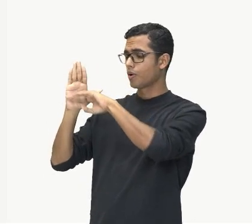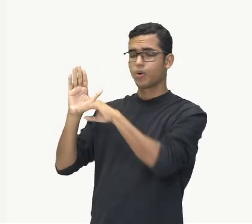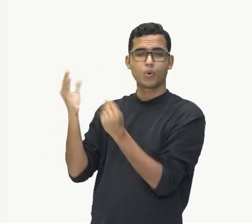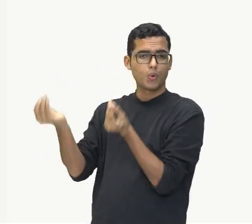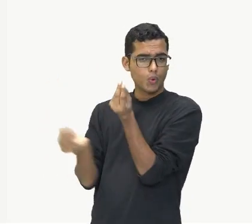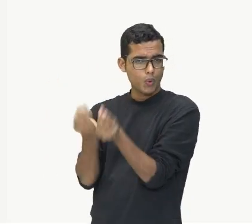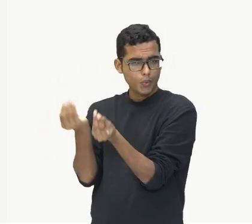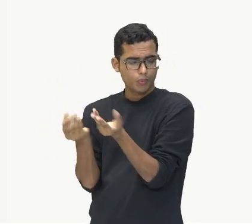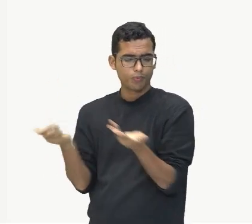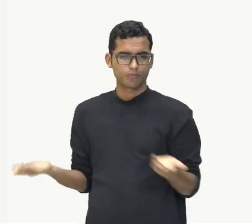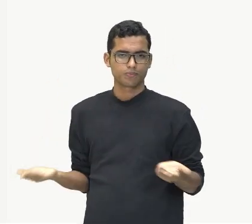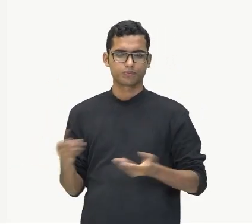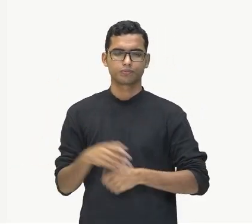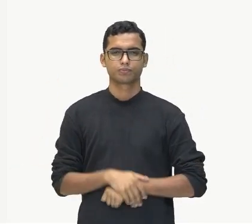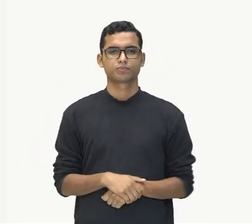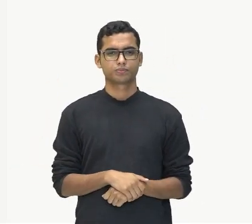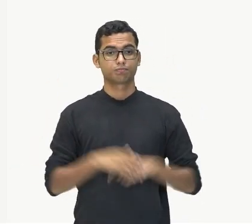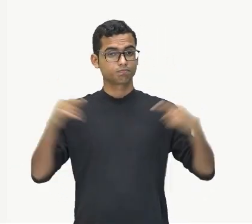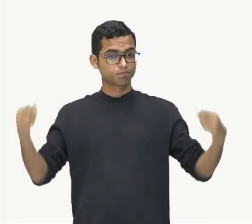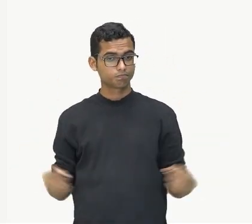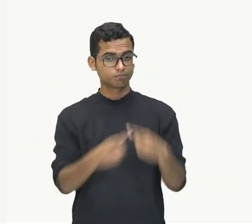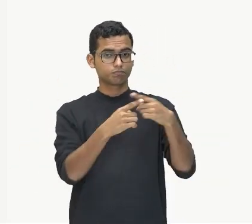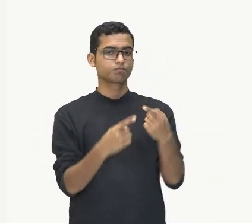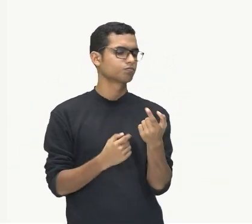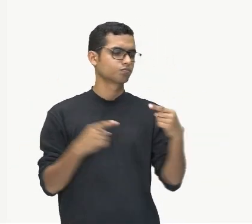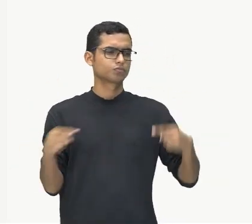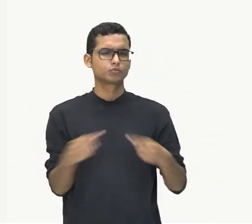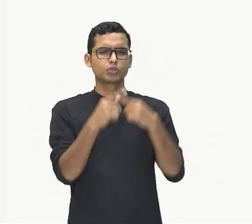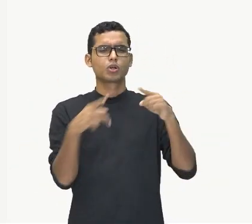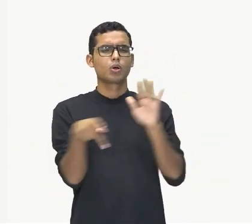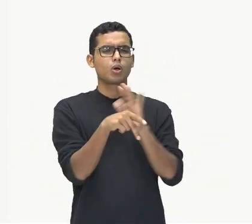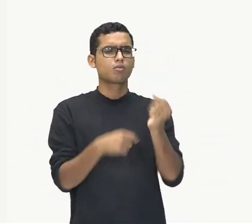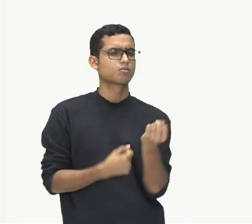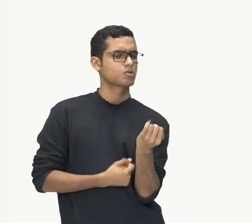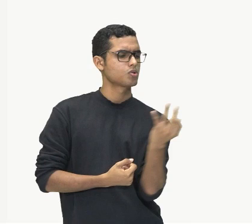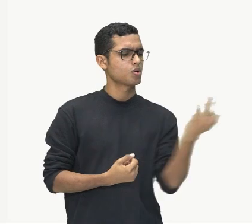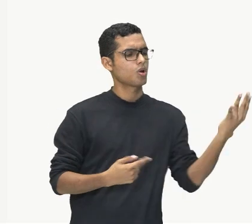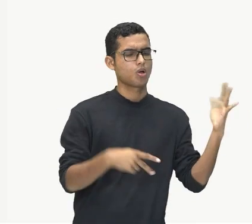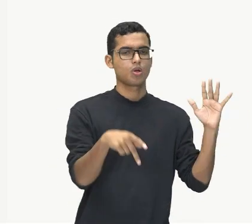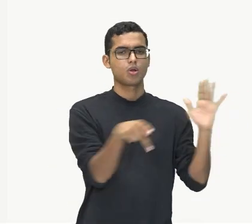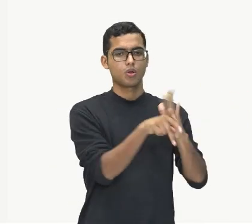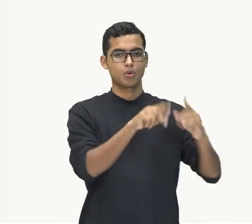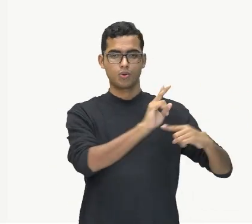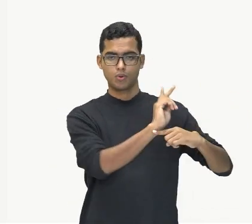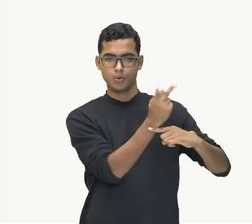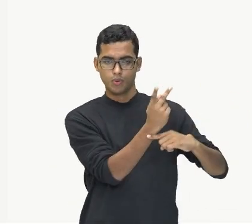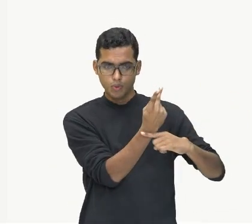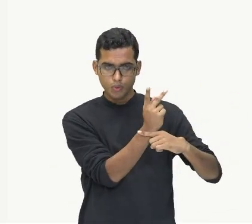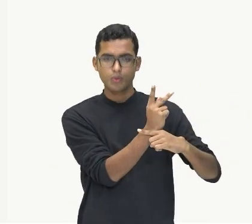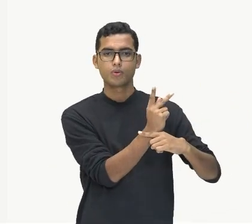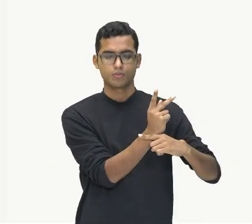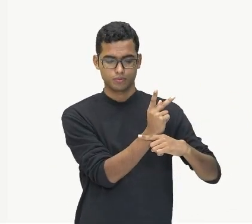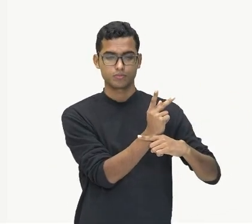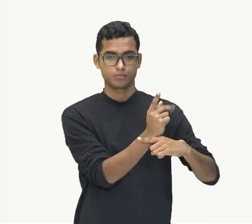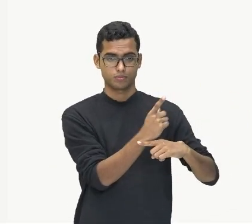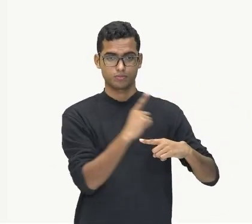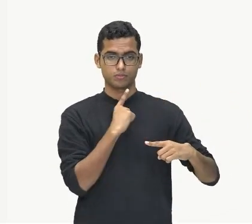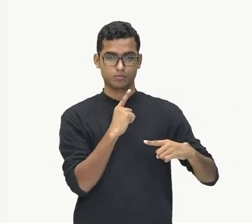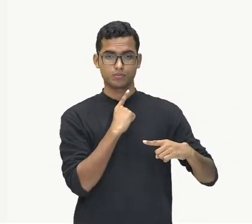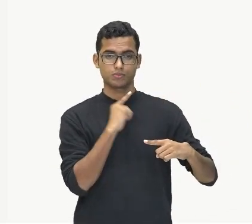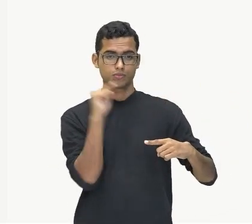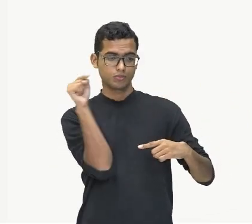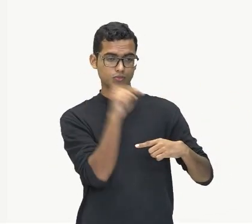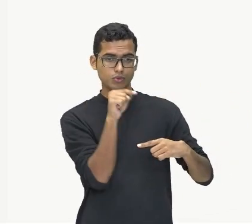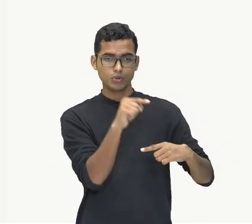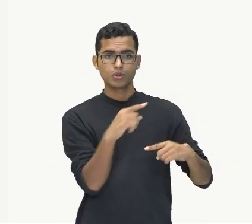de acordo com a quantidade de hidrogênios que ele sofre